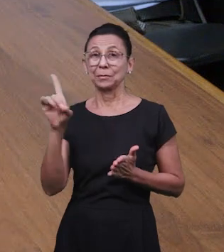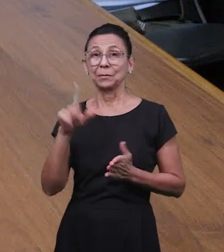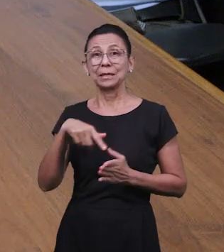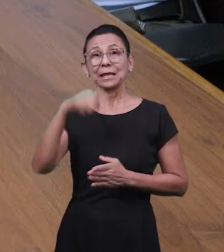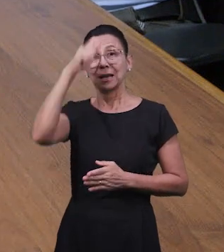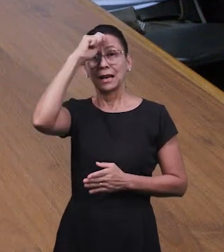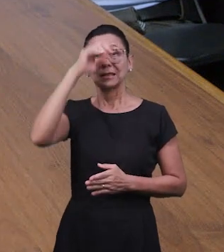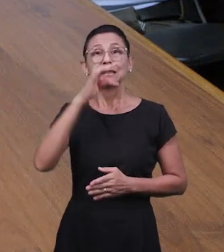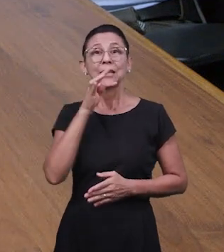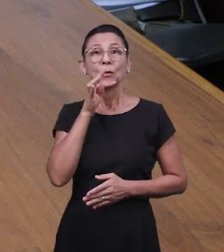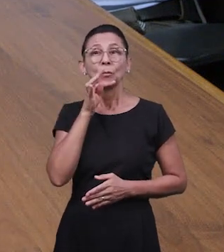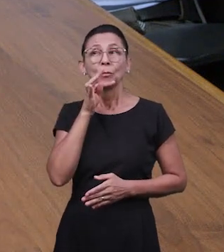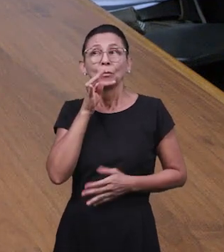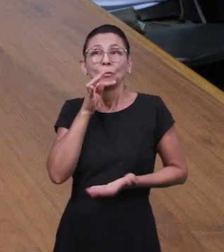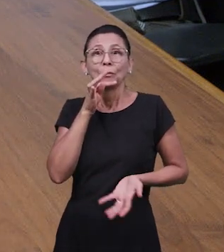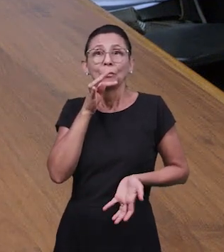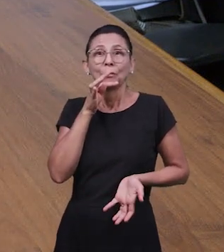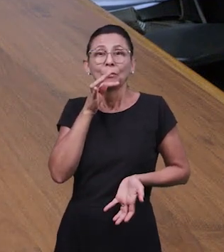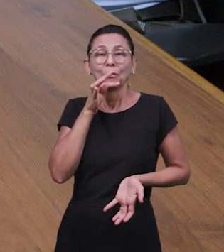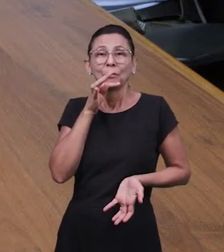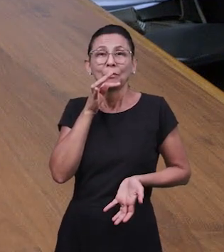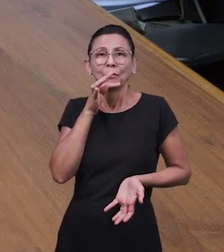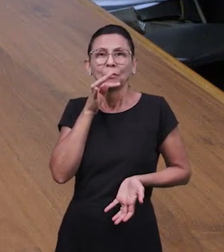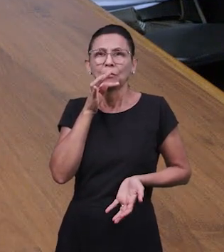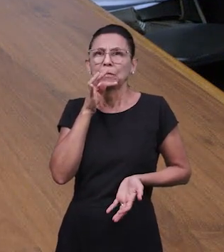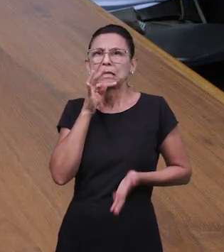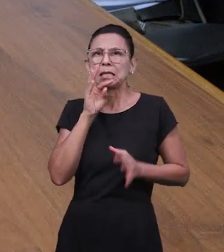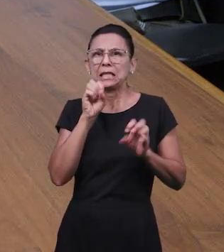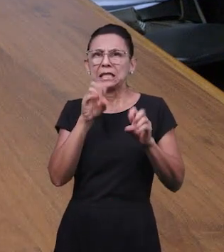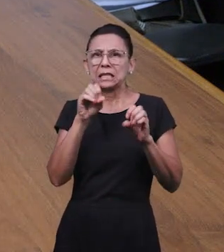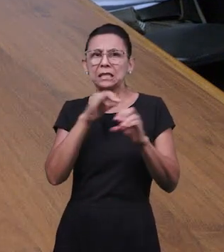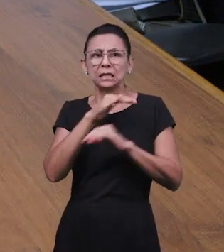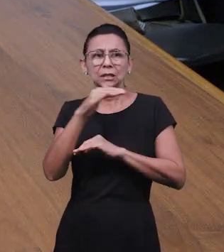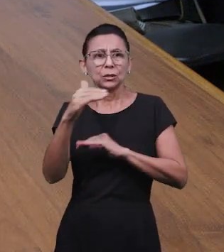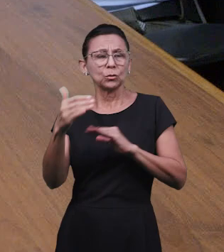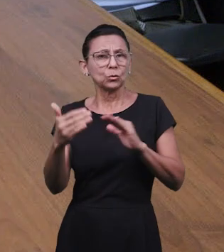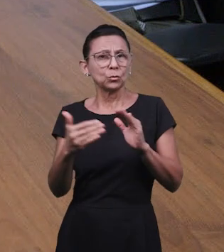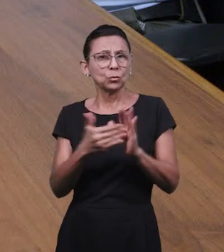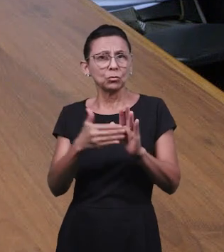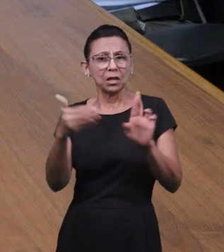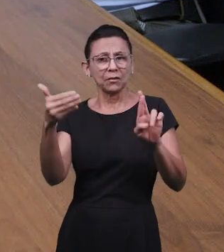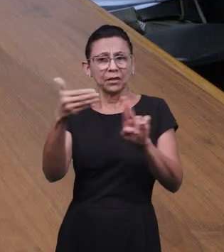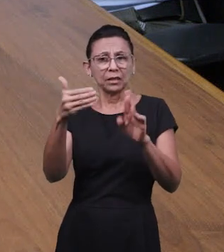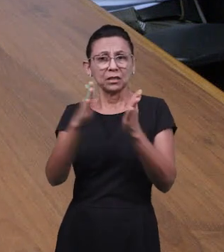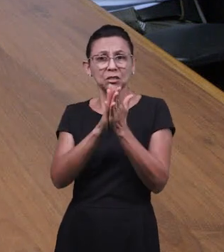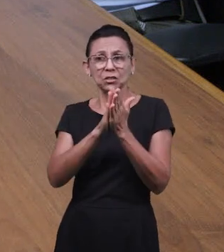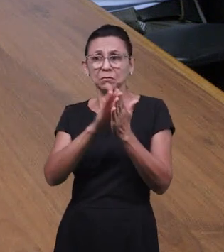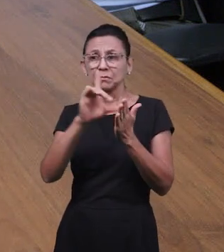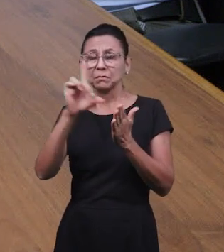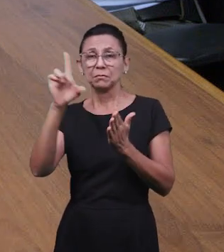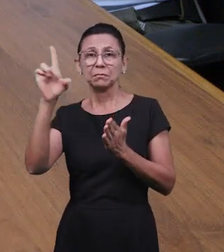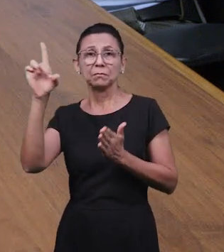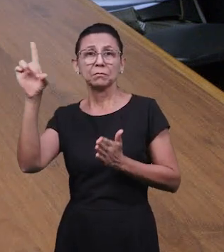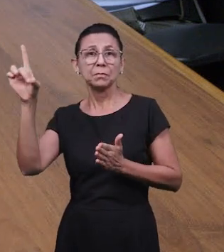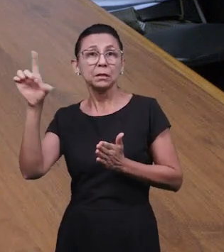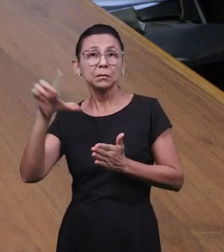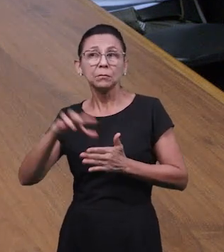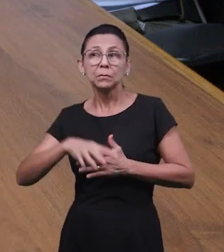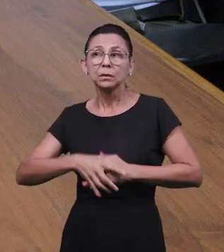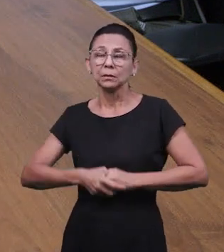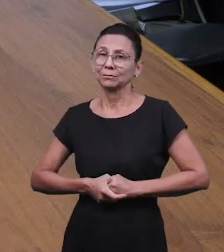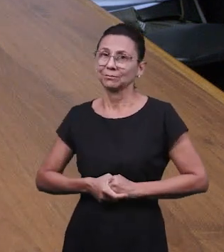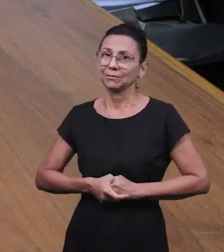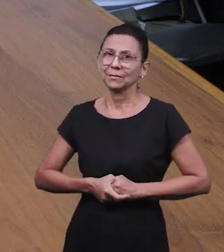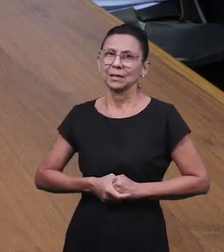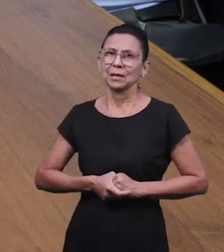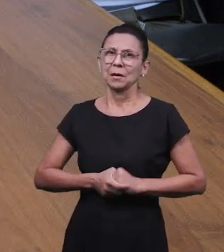ateu. Mas ele dá aula de Bíblia para você, ele fala tudo sobre Bíblia. Mas você precisa de entrar